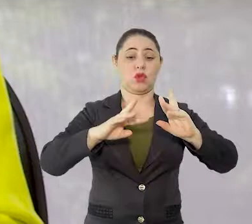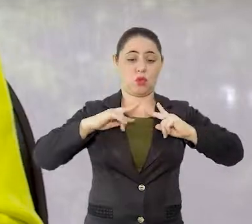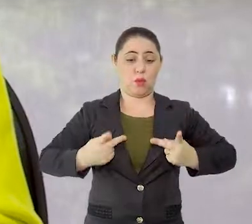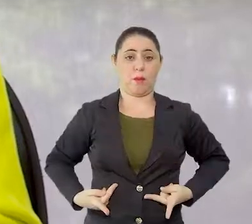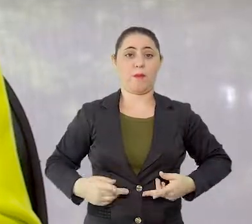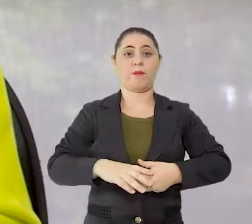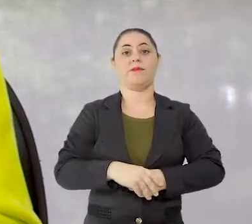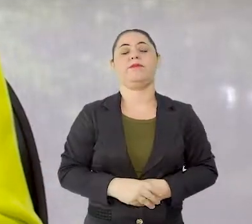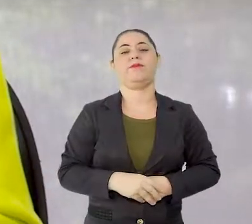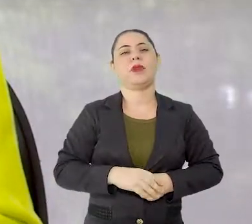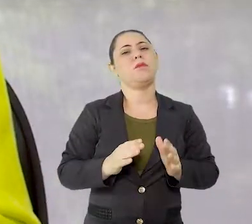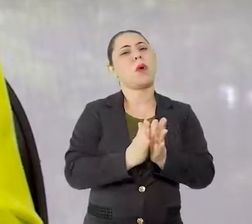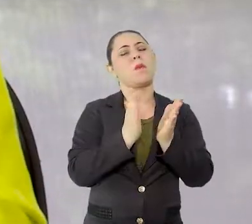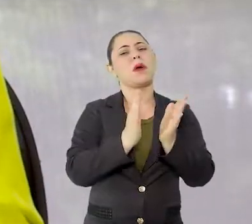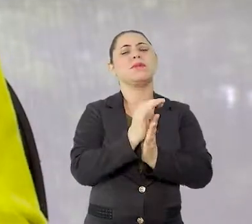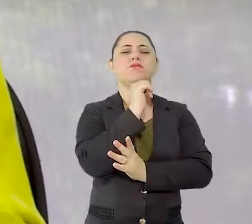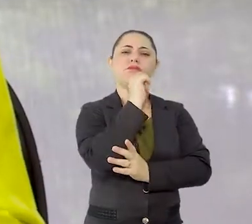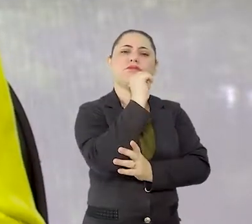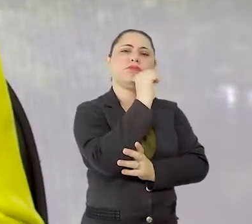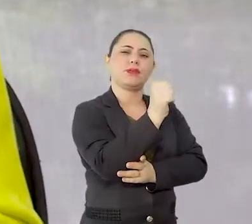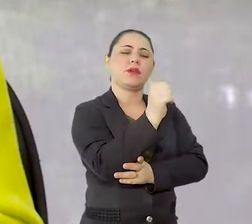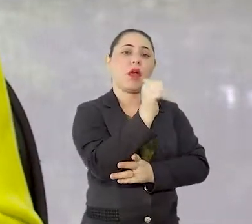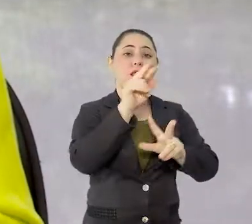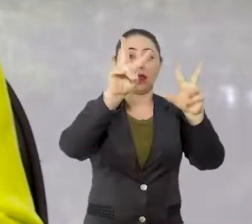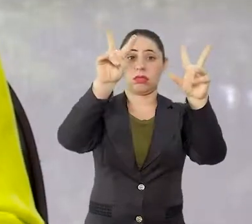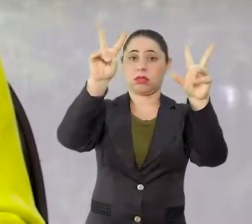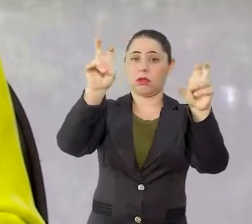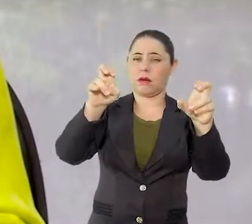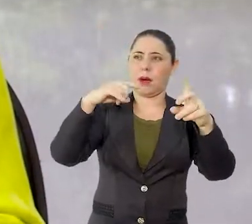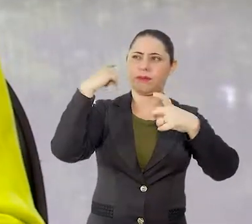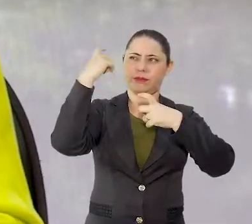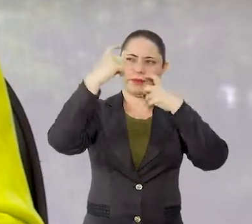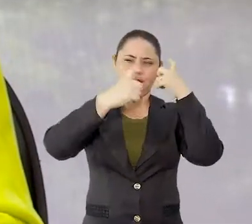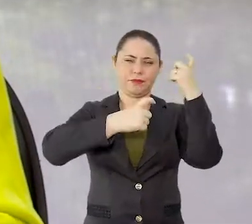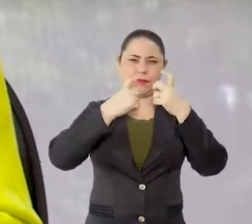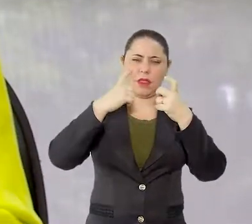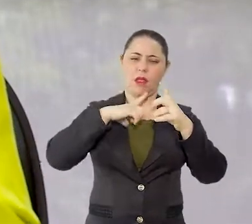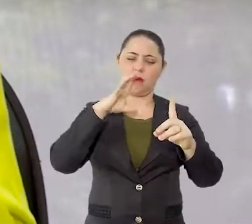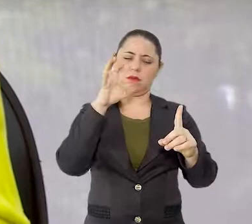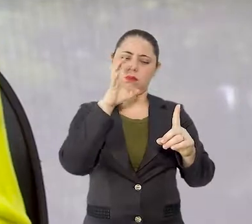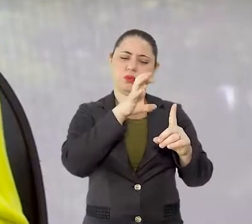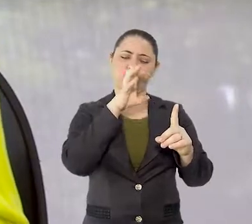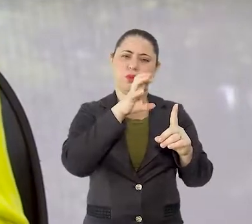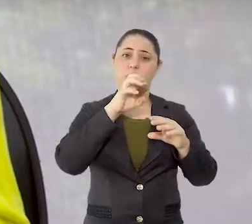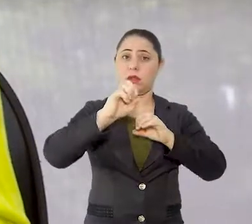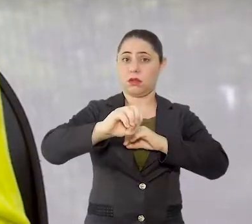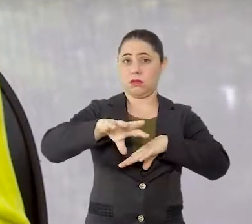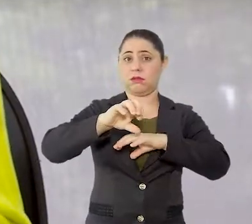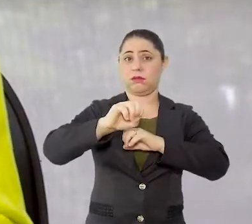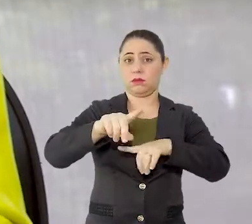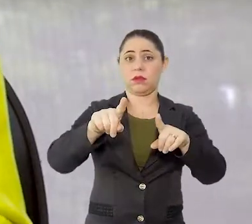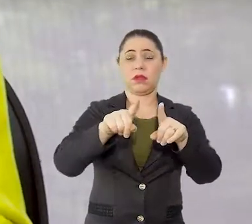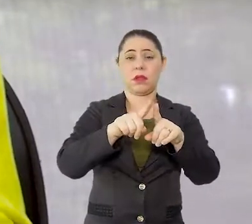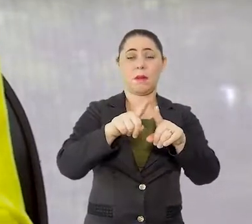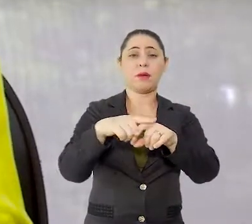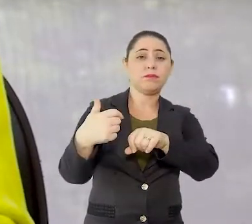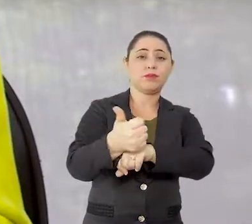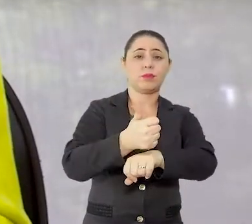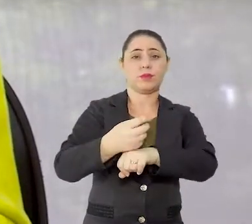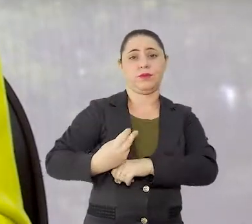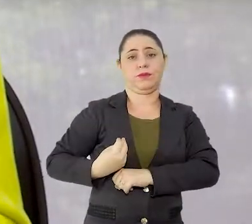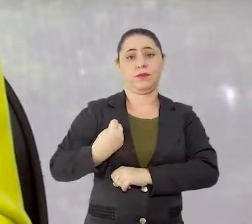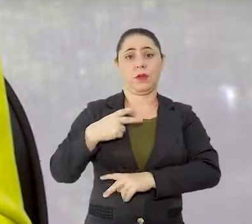de direitos humanos. Pobreza menstrual é um assunto preocupante e tem um grande impacto na educação e